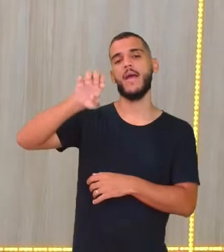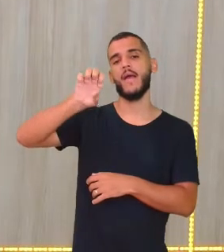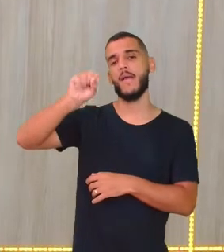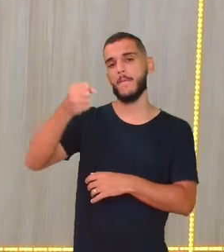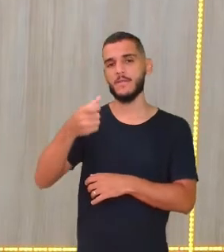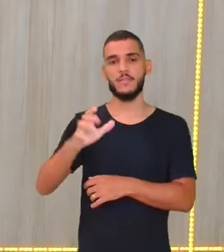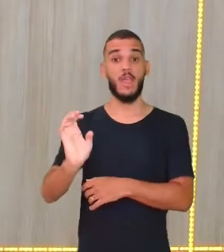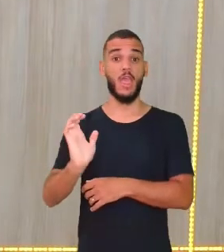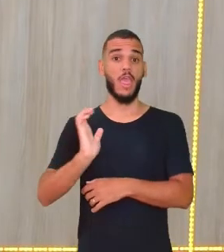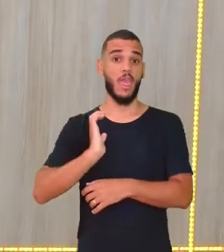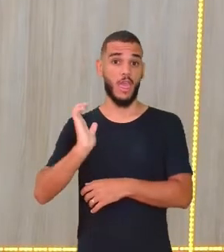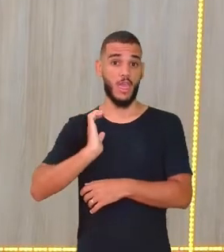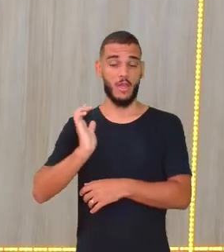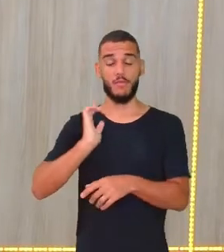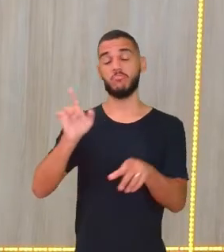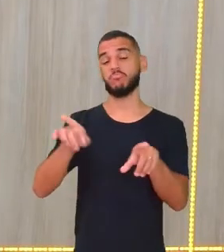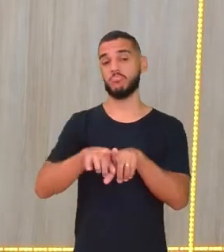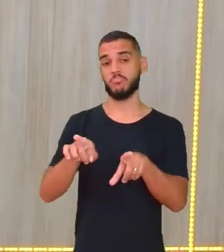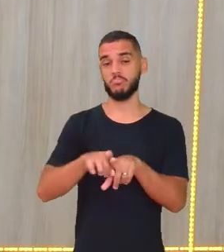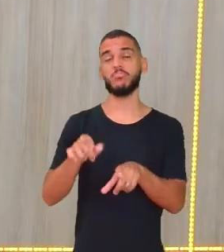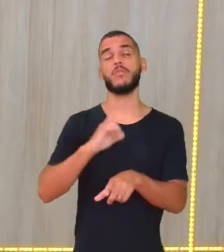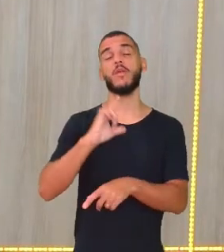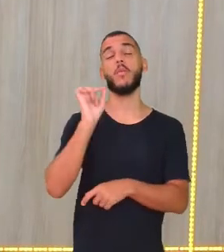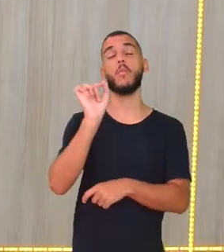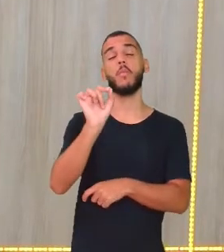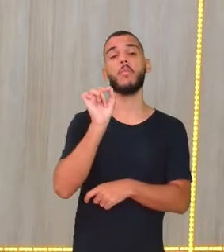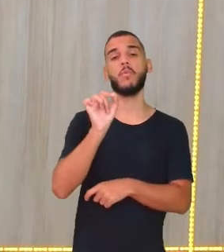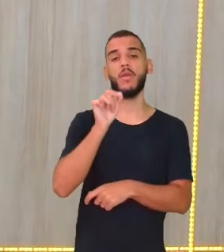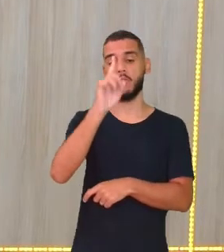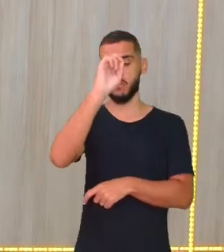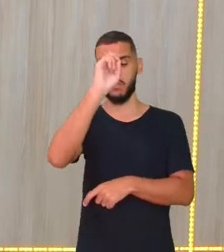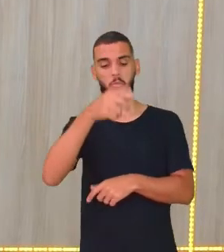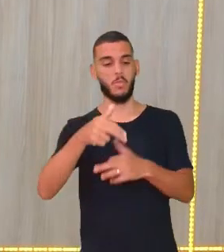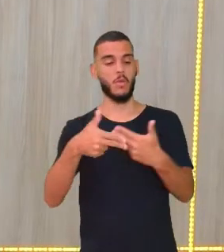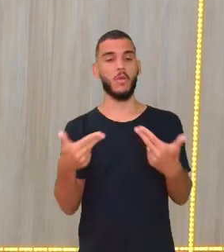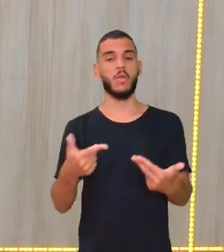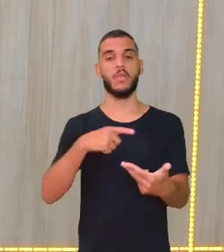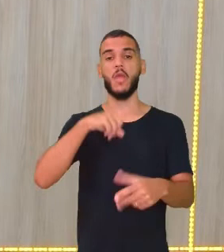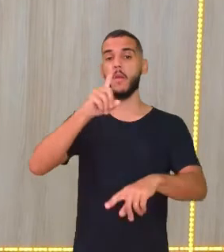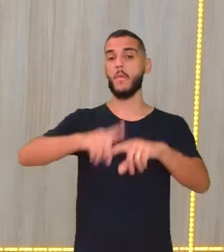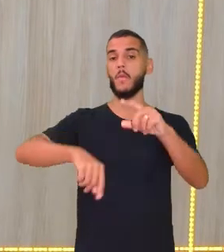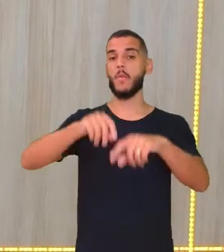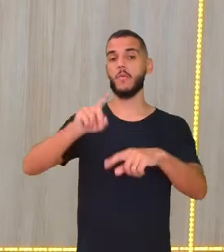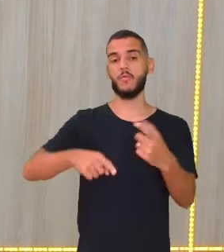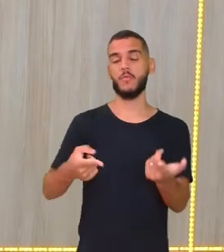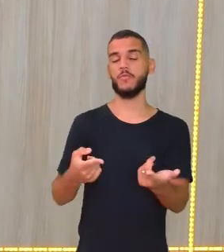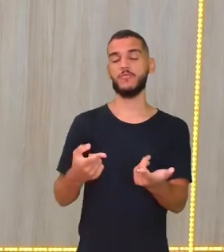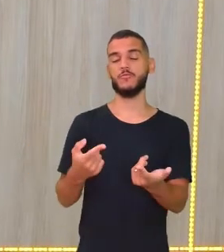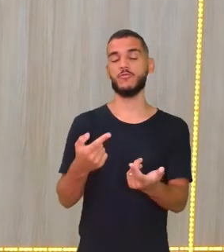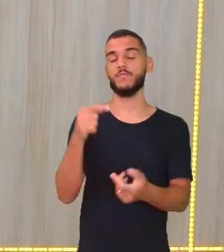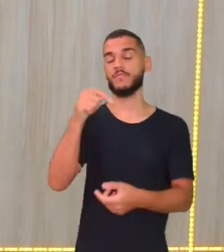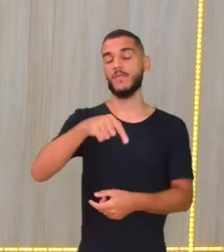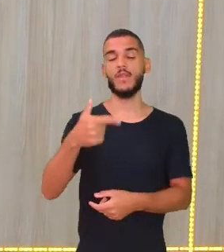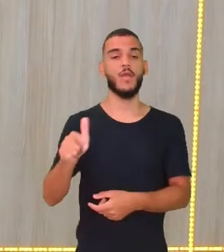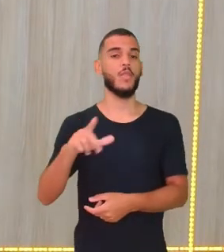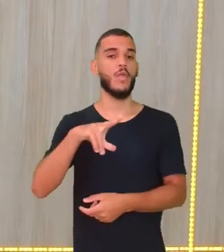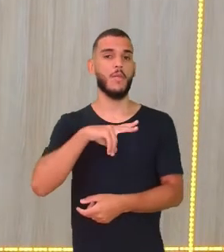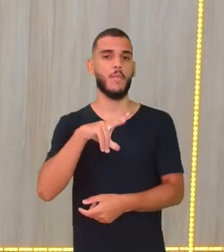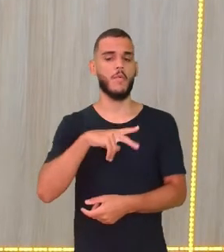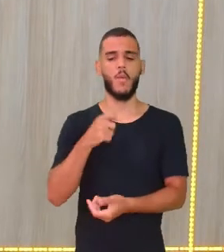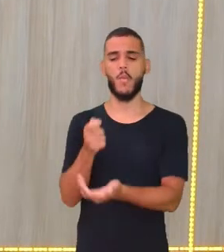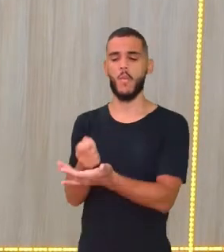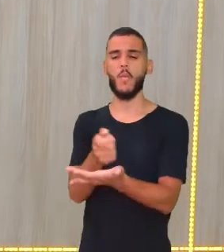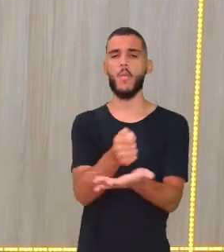tinham produtos que lá em Portugal não tinha. E aí eles iam comprar essas mercadorias, não